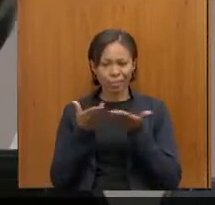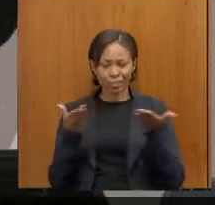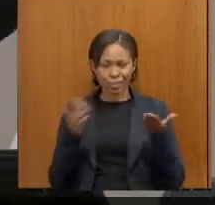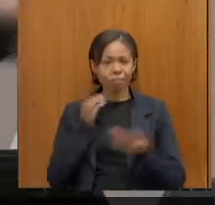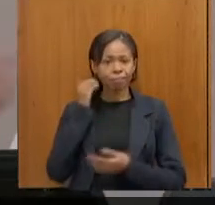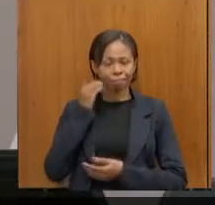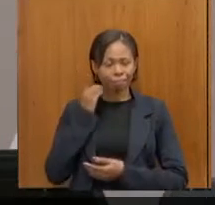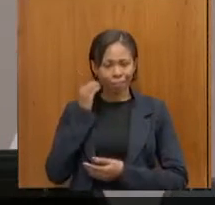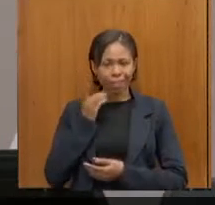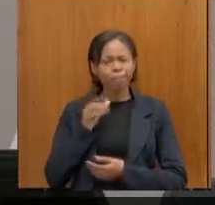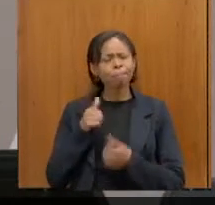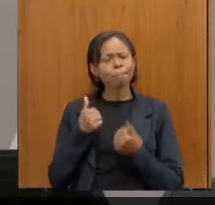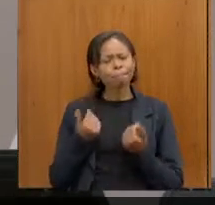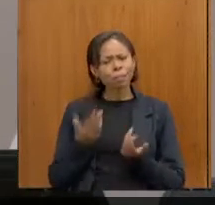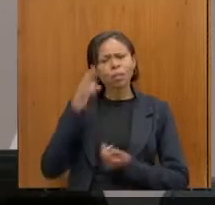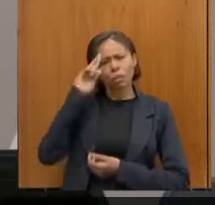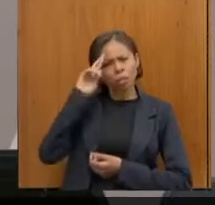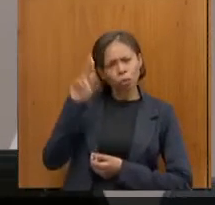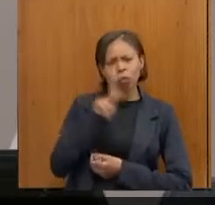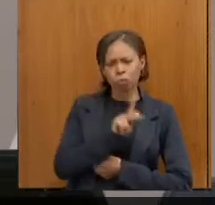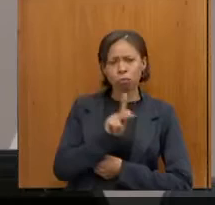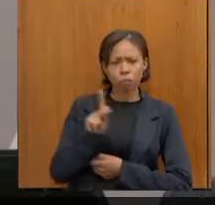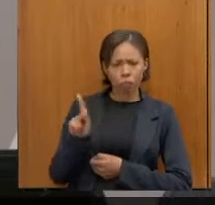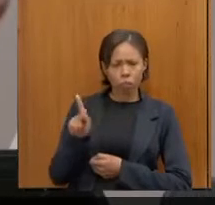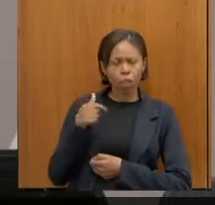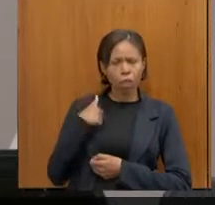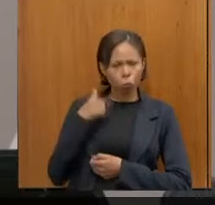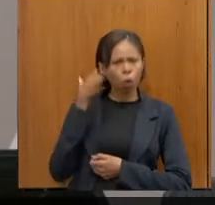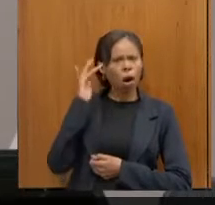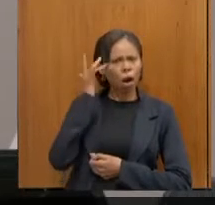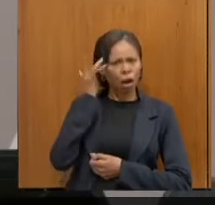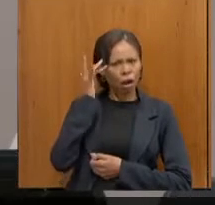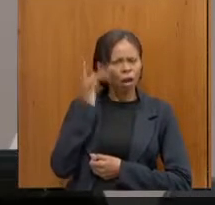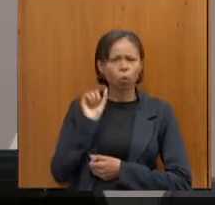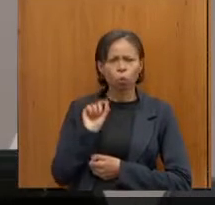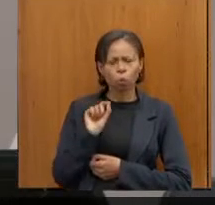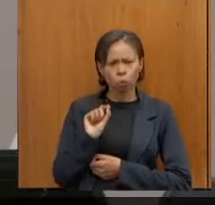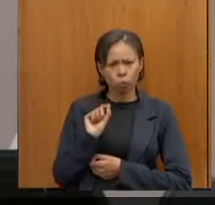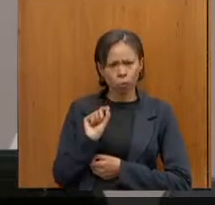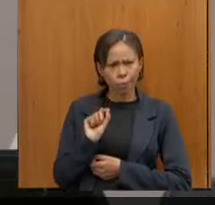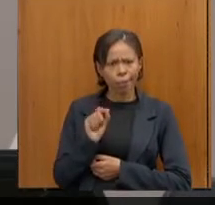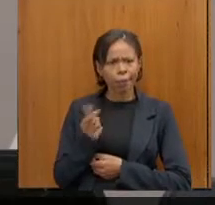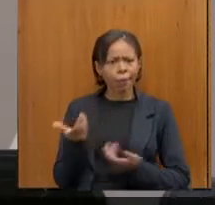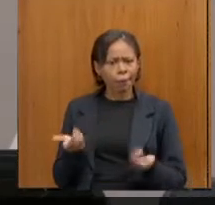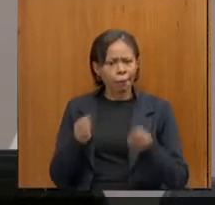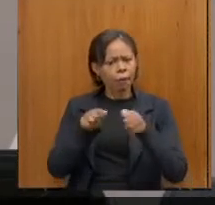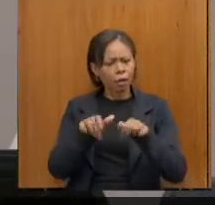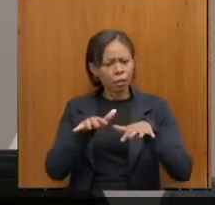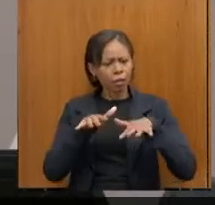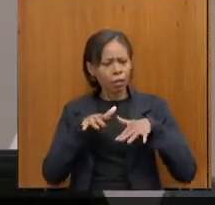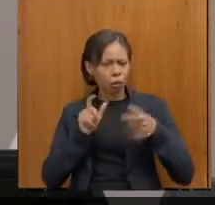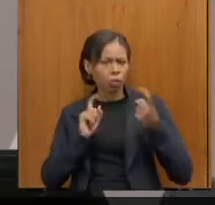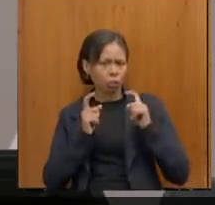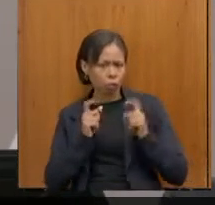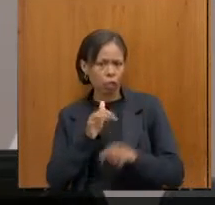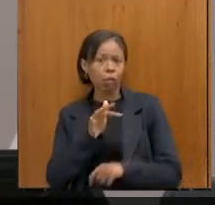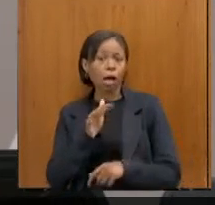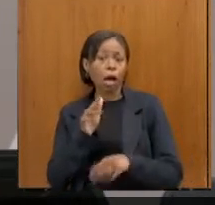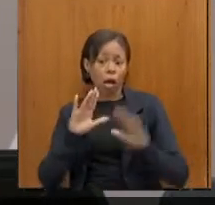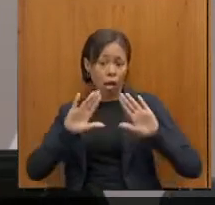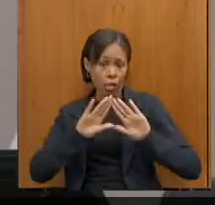o presidente eu creio que essa sensação de Assembleia fiscaliza